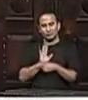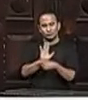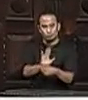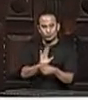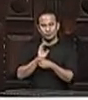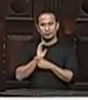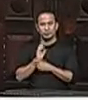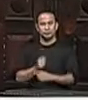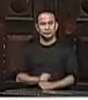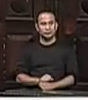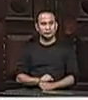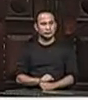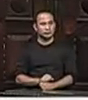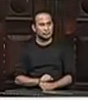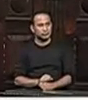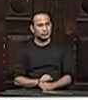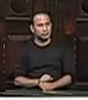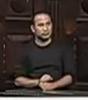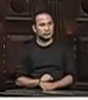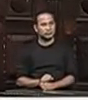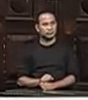campanhas